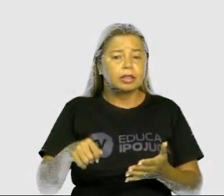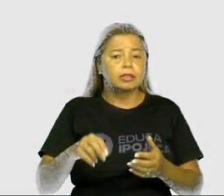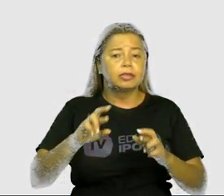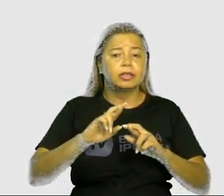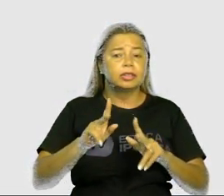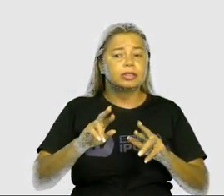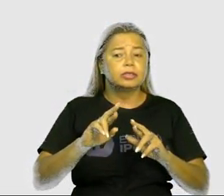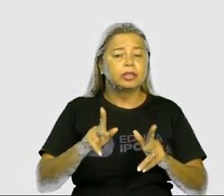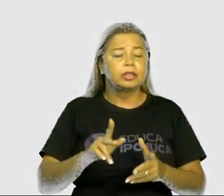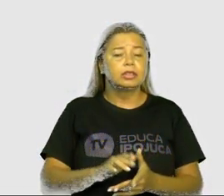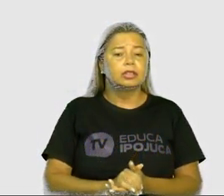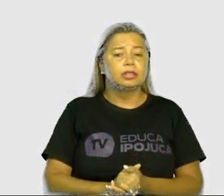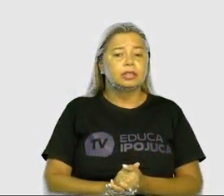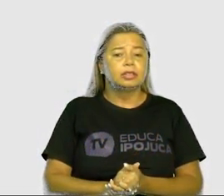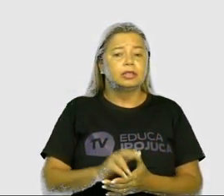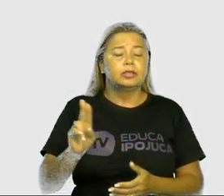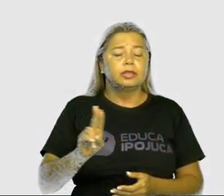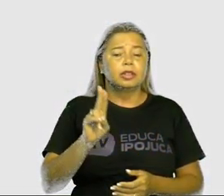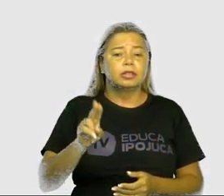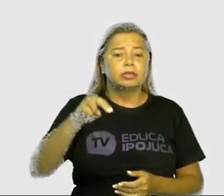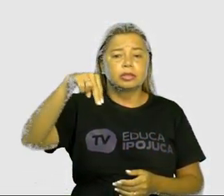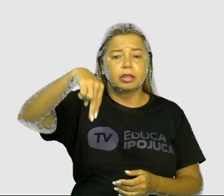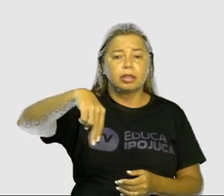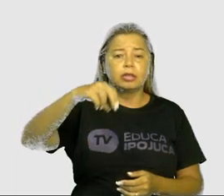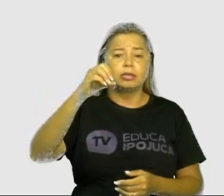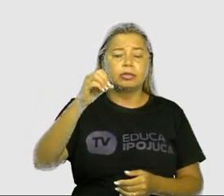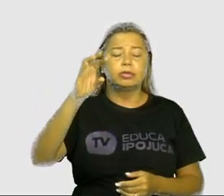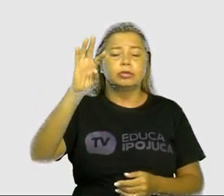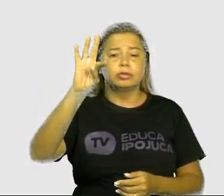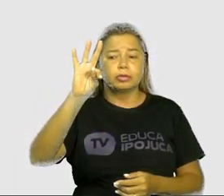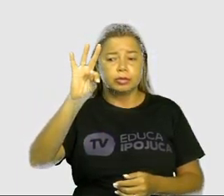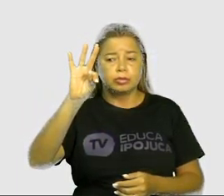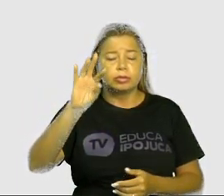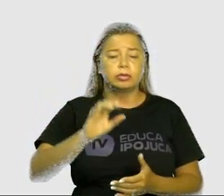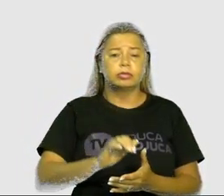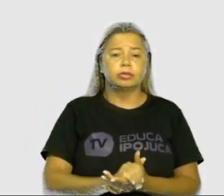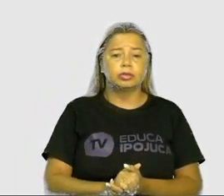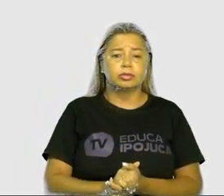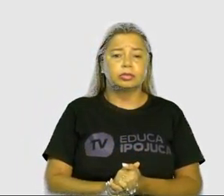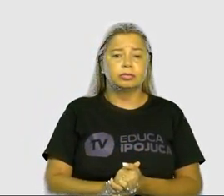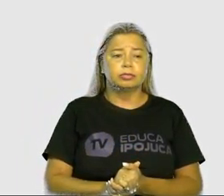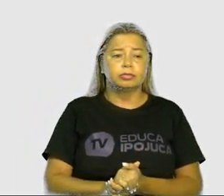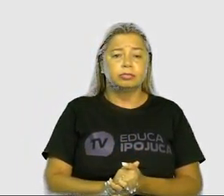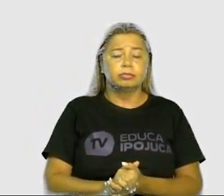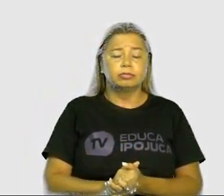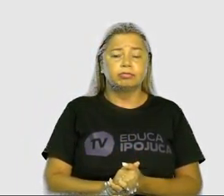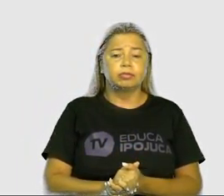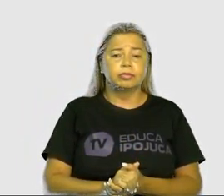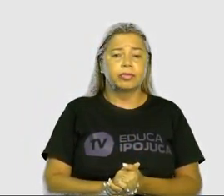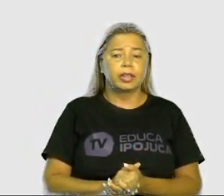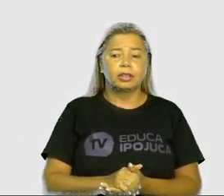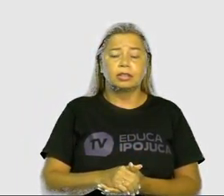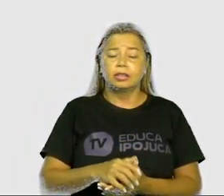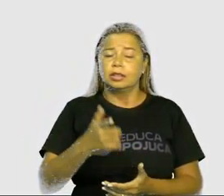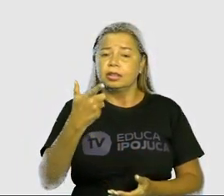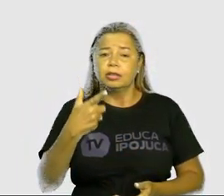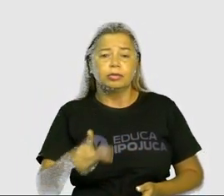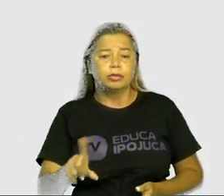not going to have the next World Ou seja eu não terei